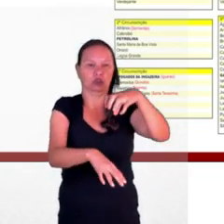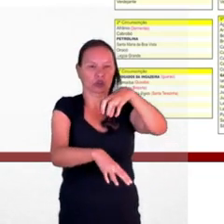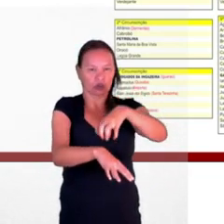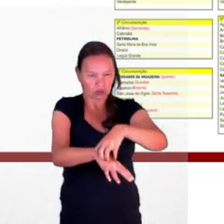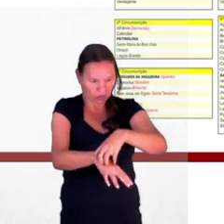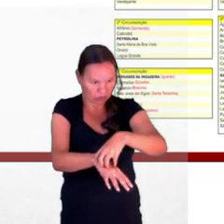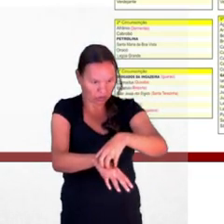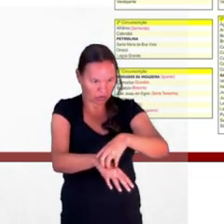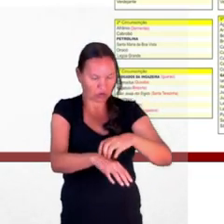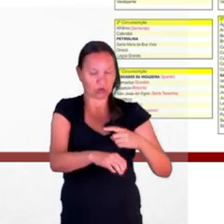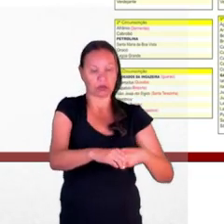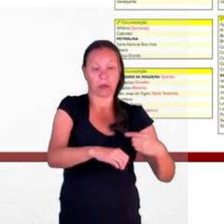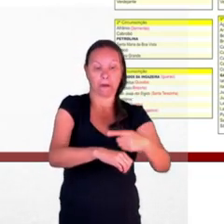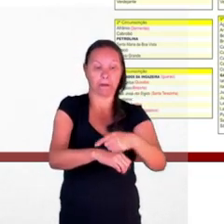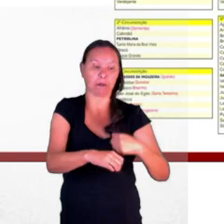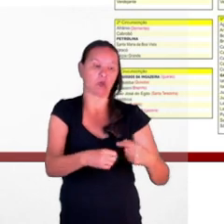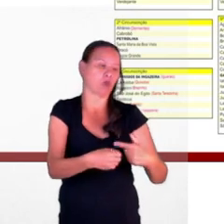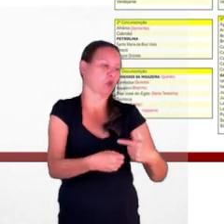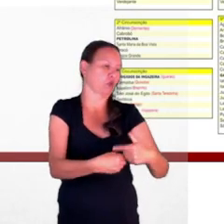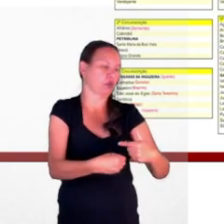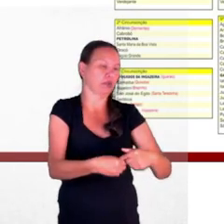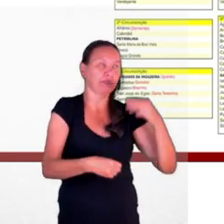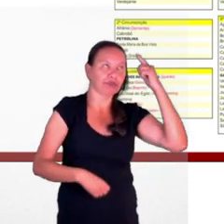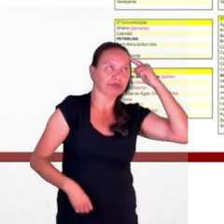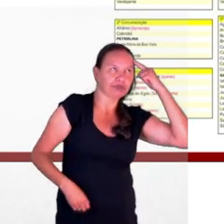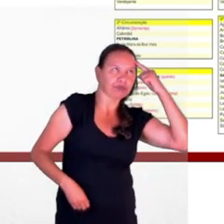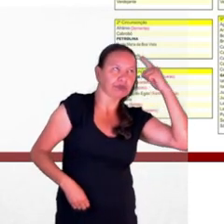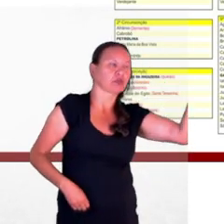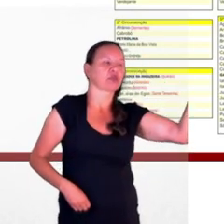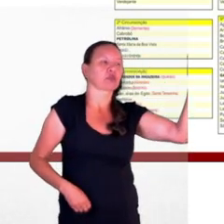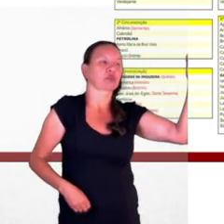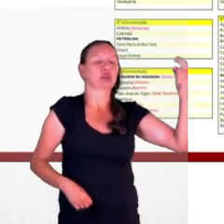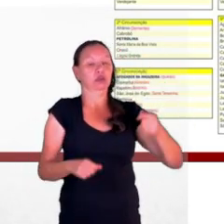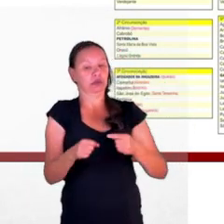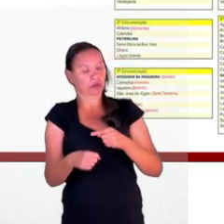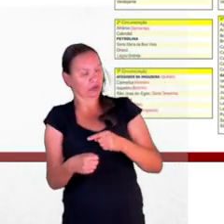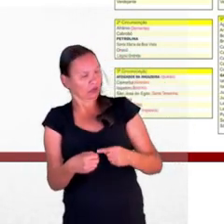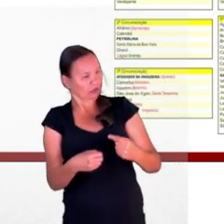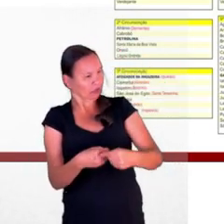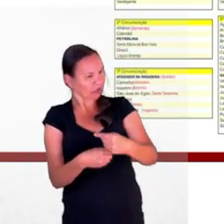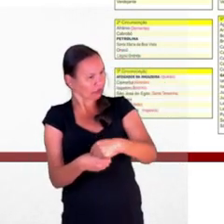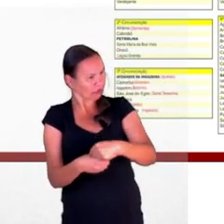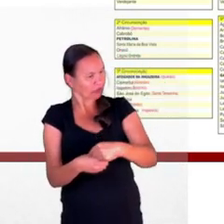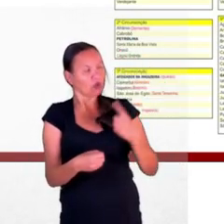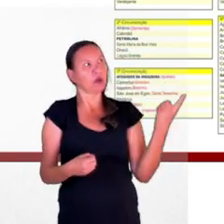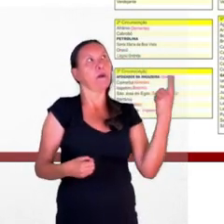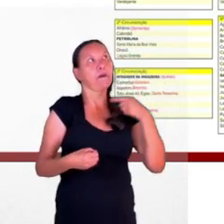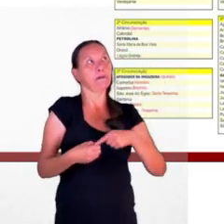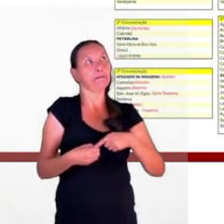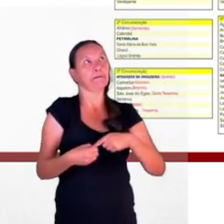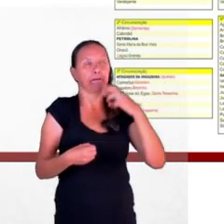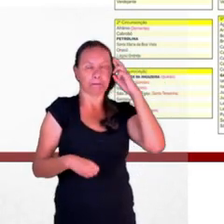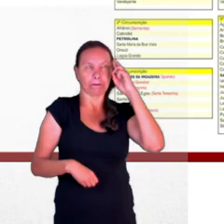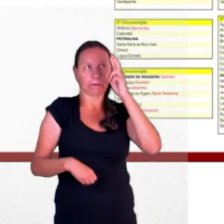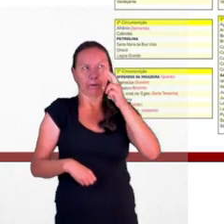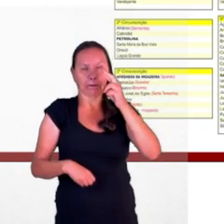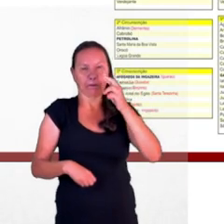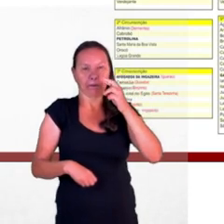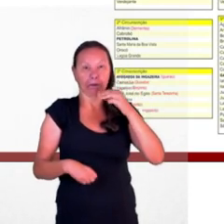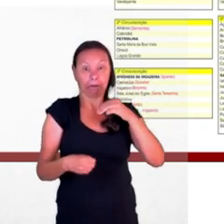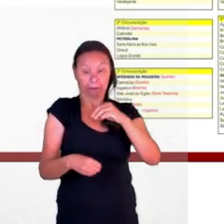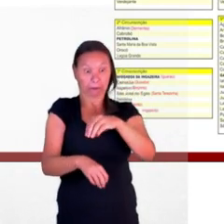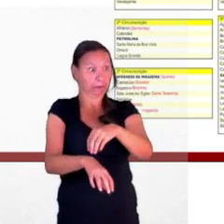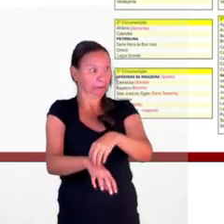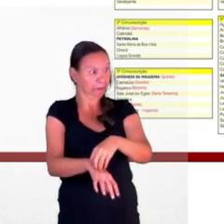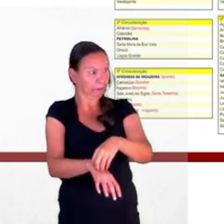gravitam outras cidades então a ideia foi que cada circunscrição indicasse um representante para integrar o núcleo Dana